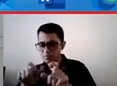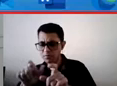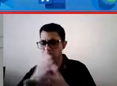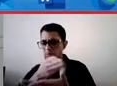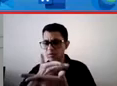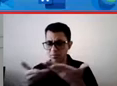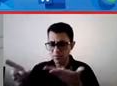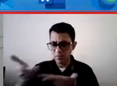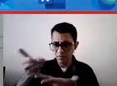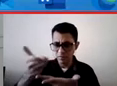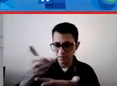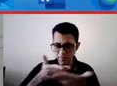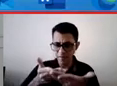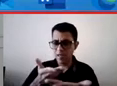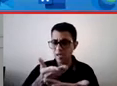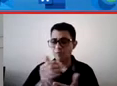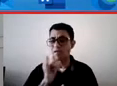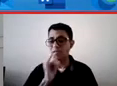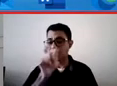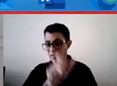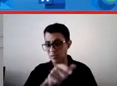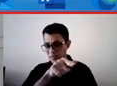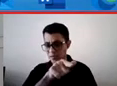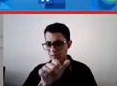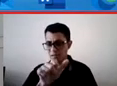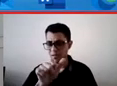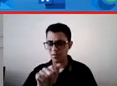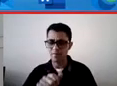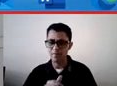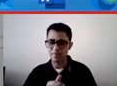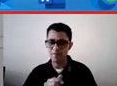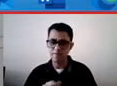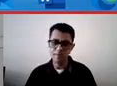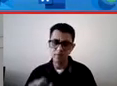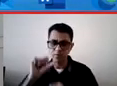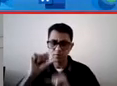como Albert Einstein, por exemplo. Pode passar, Alexandra.